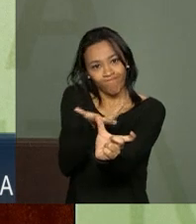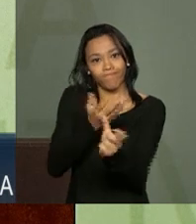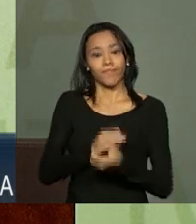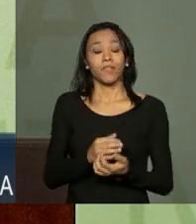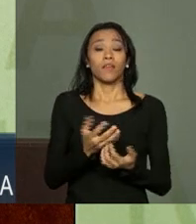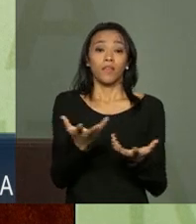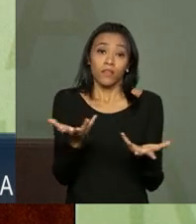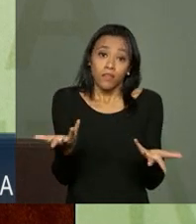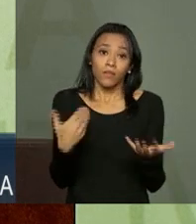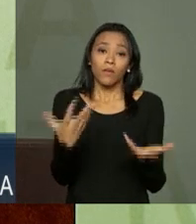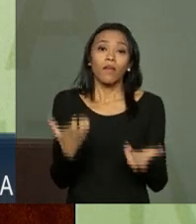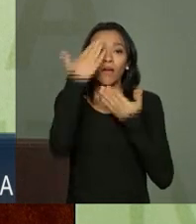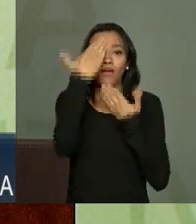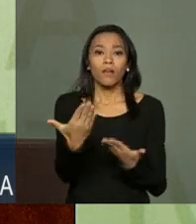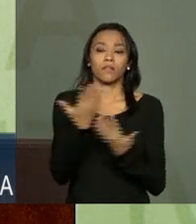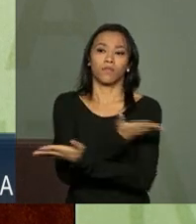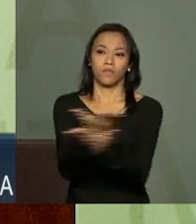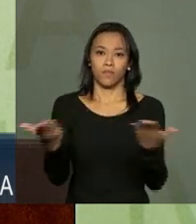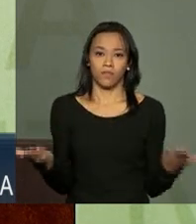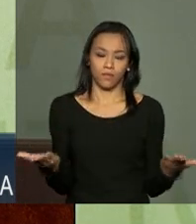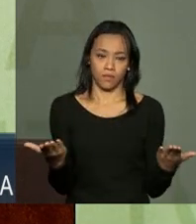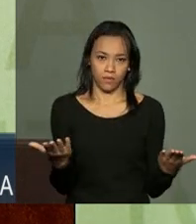quero agradecer a vocês.